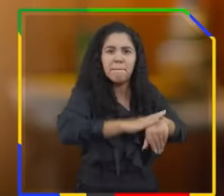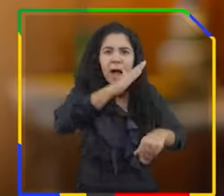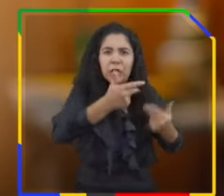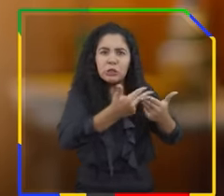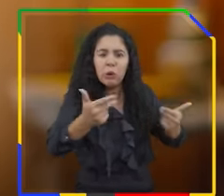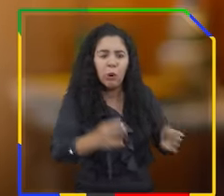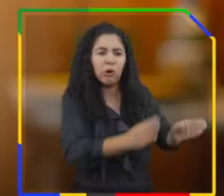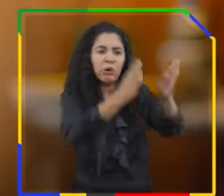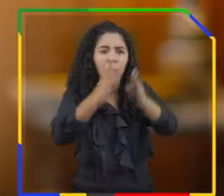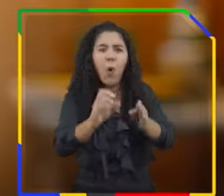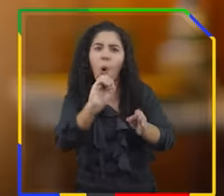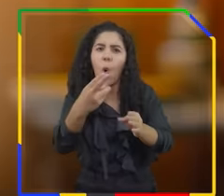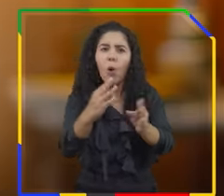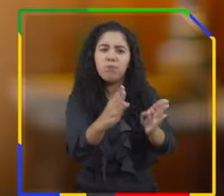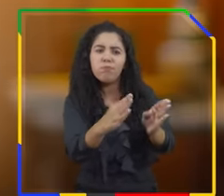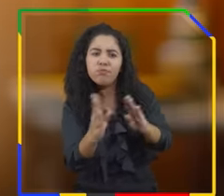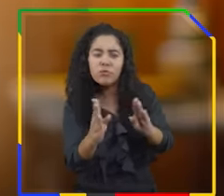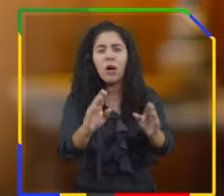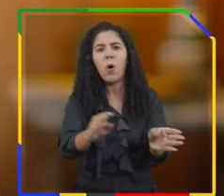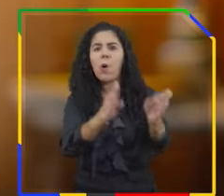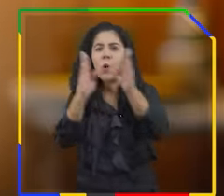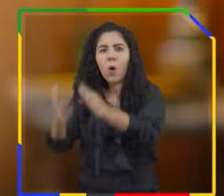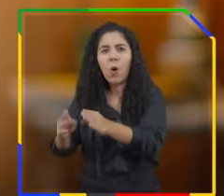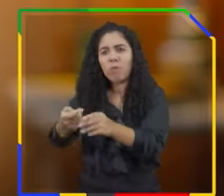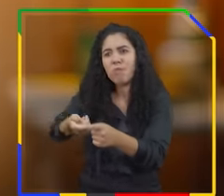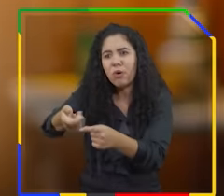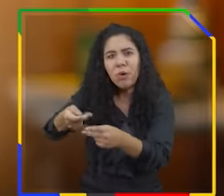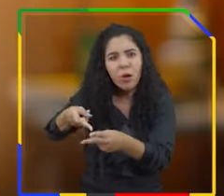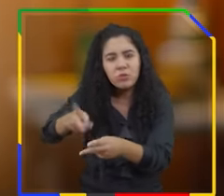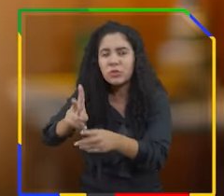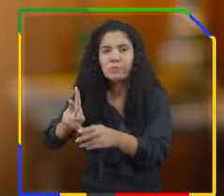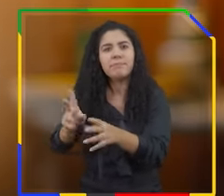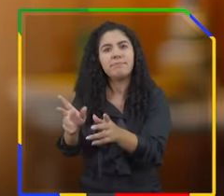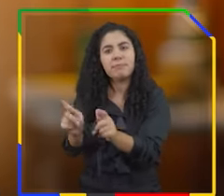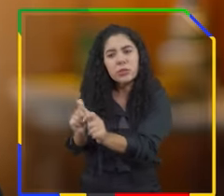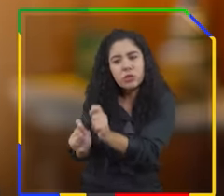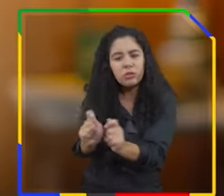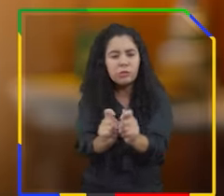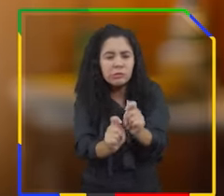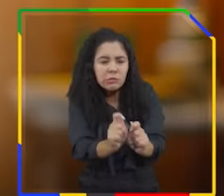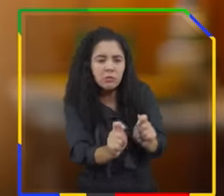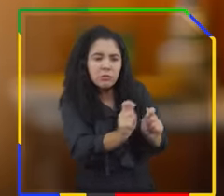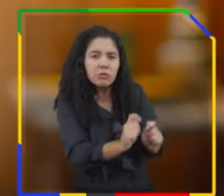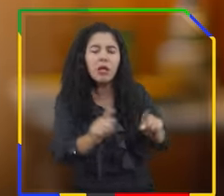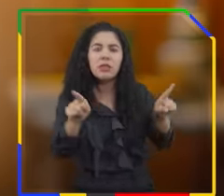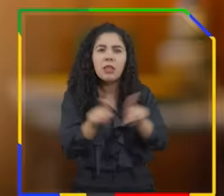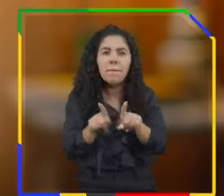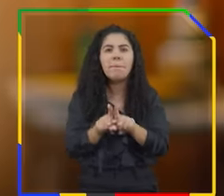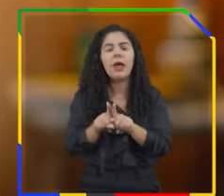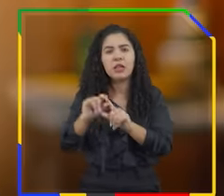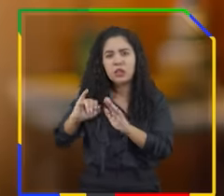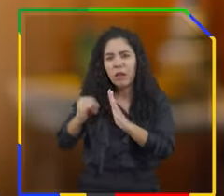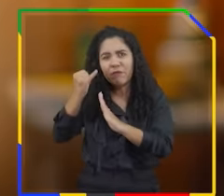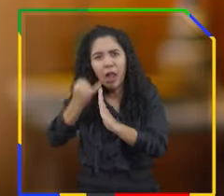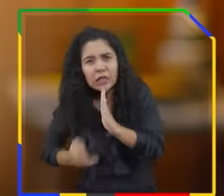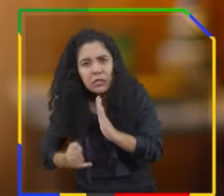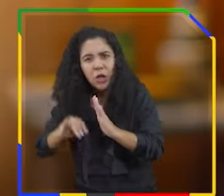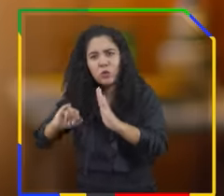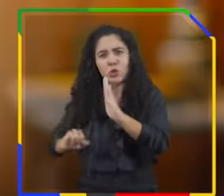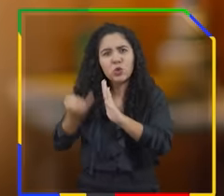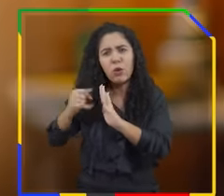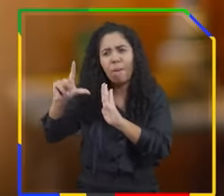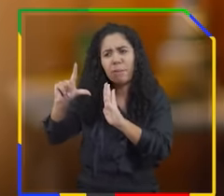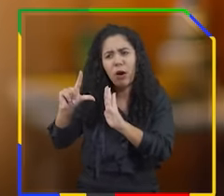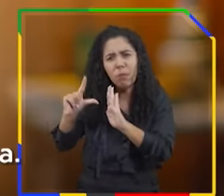ou prorrogação de benefícios tributários. Combater a inflação, reduzir o custo da dívida pública e ter juros